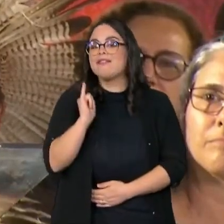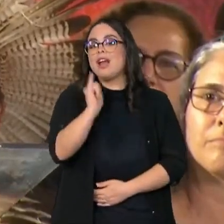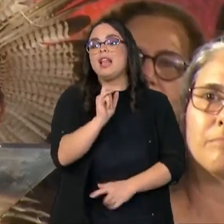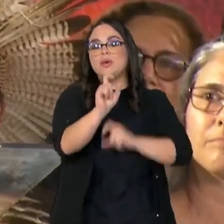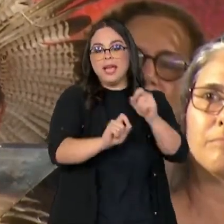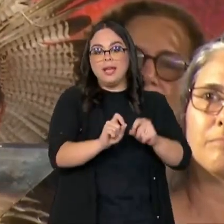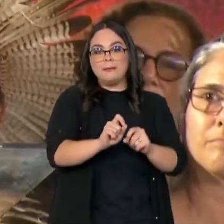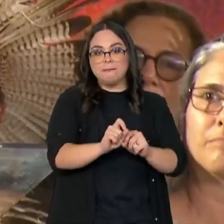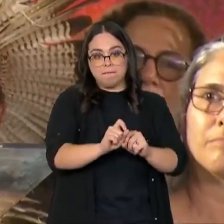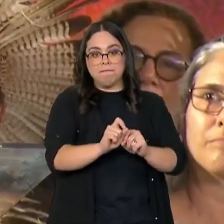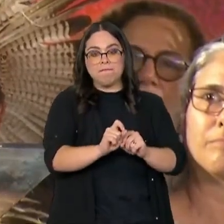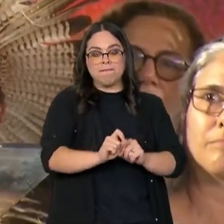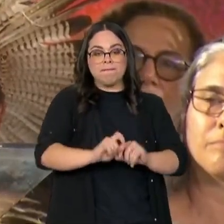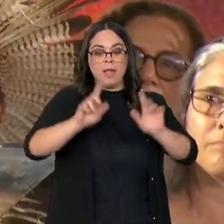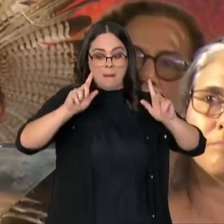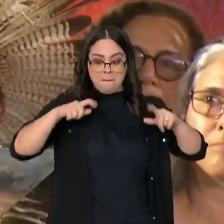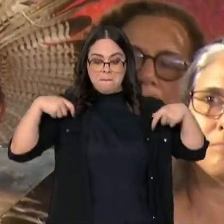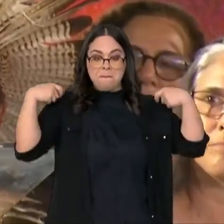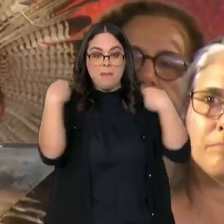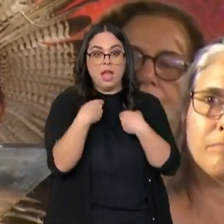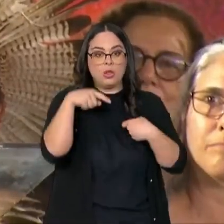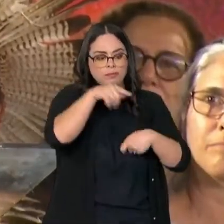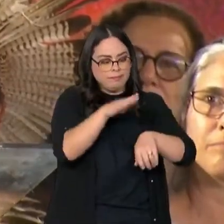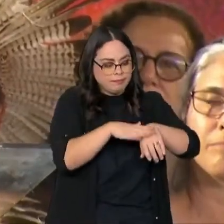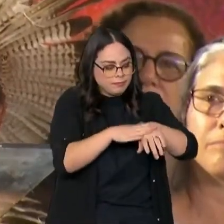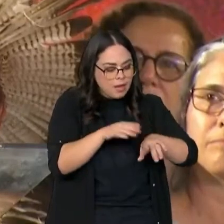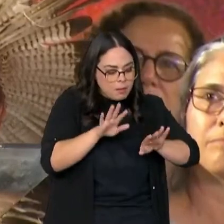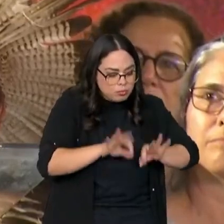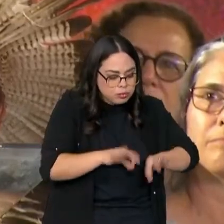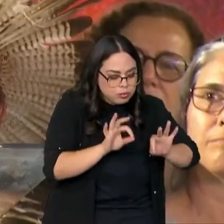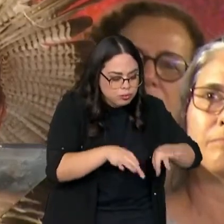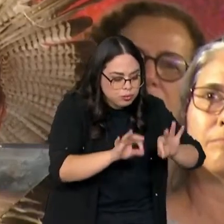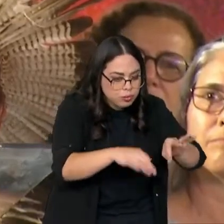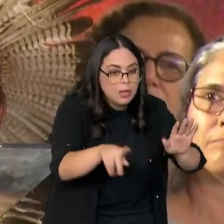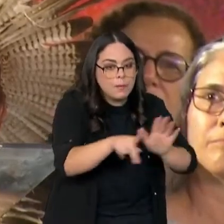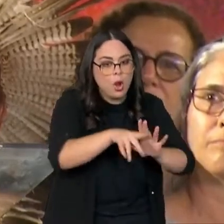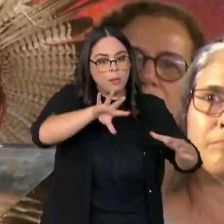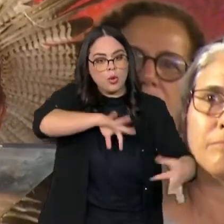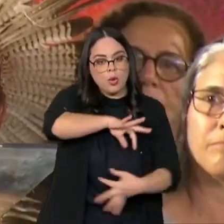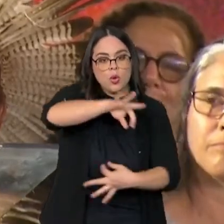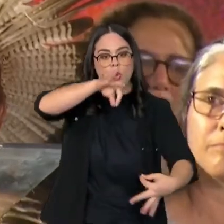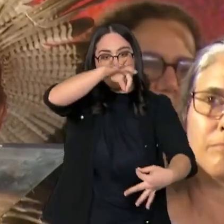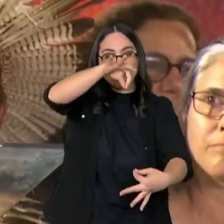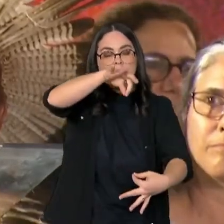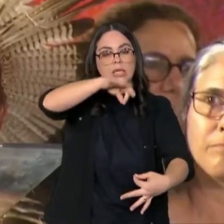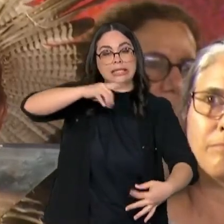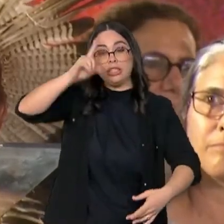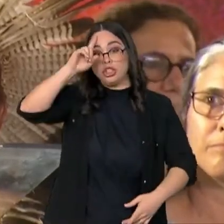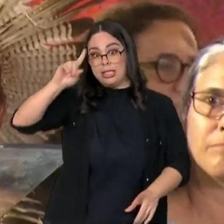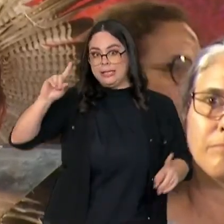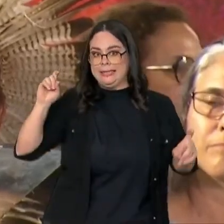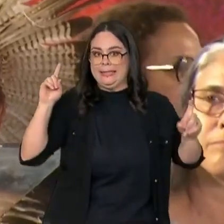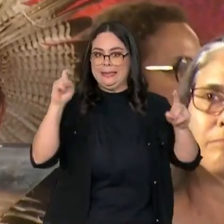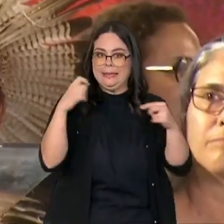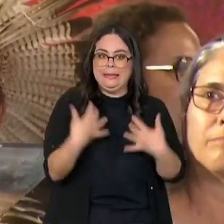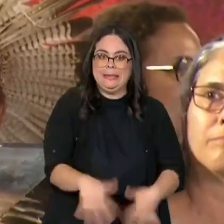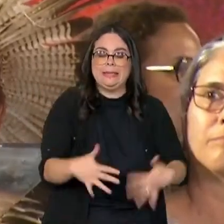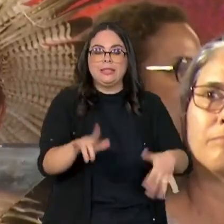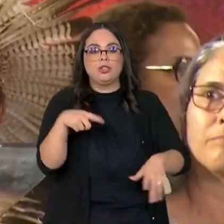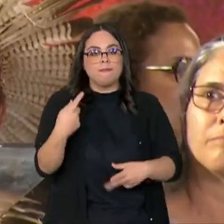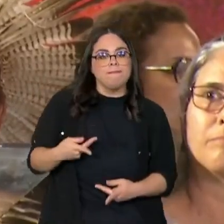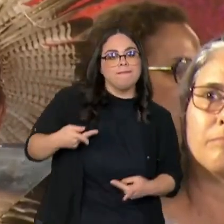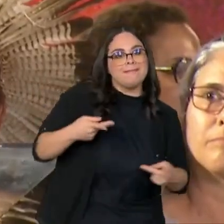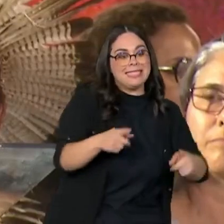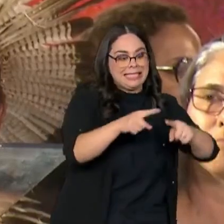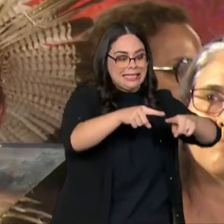que o próprio manto que estava produzindo foi o seu guia no difícil processo de criação. Visitamos a